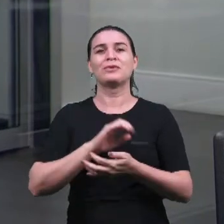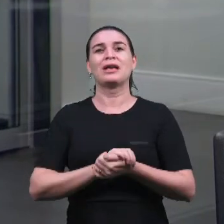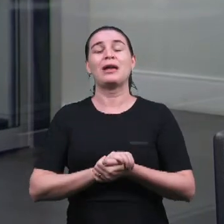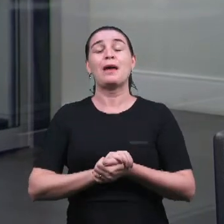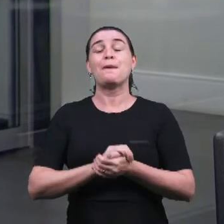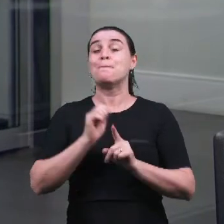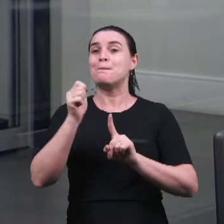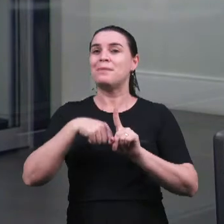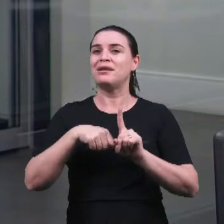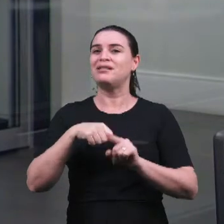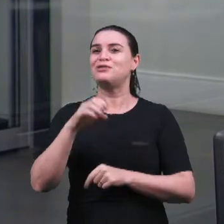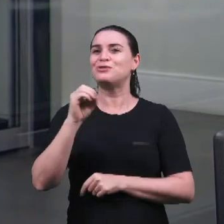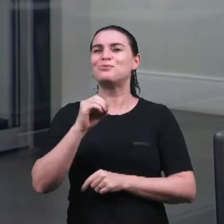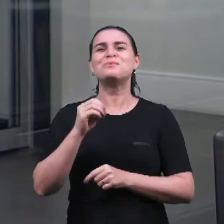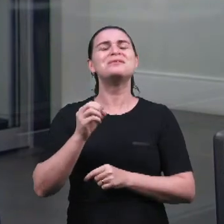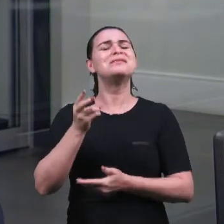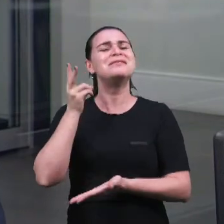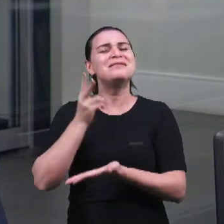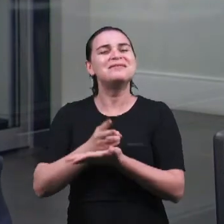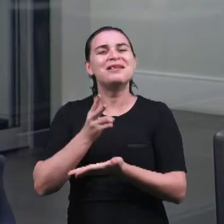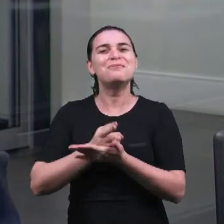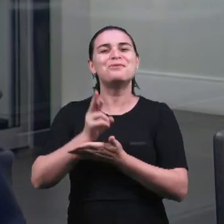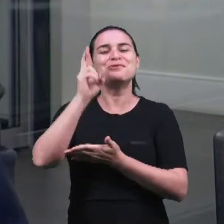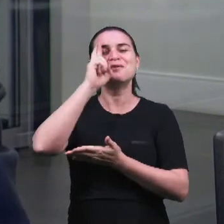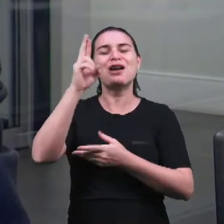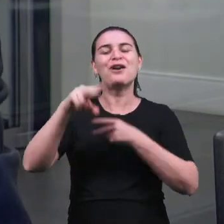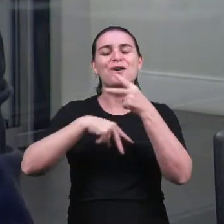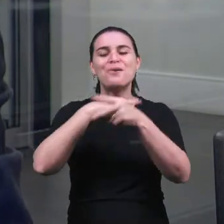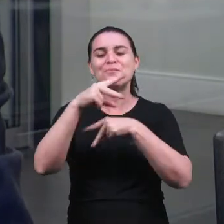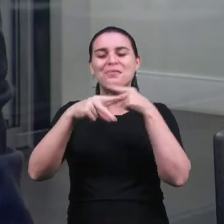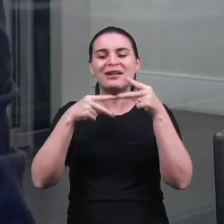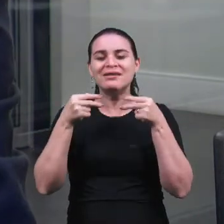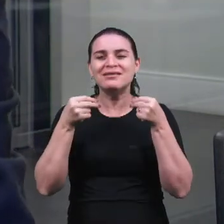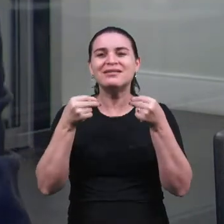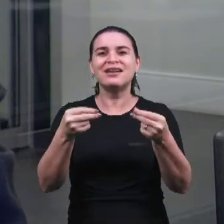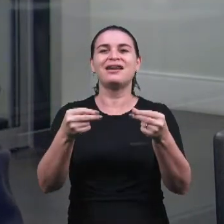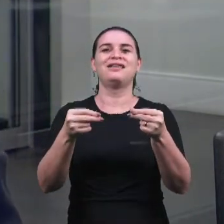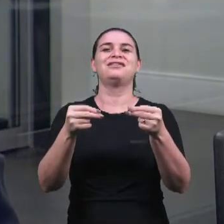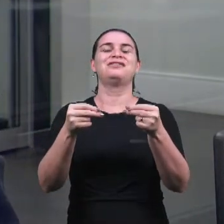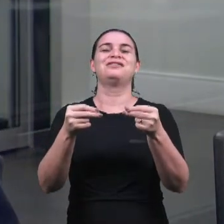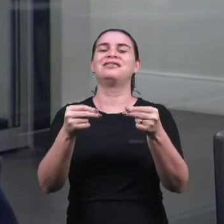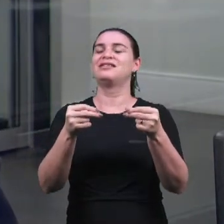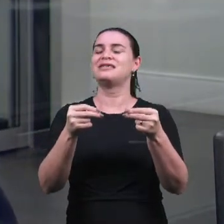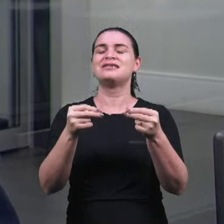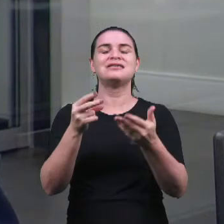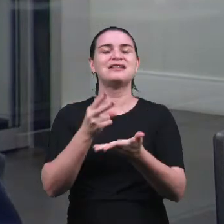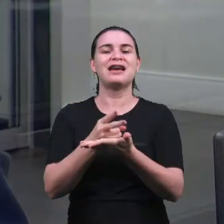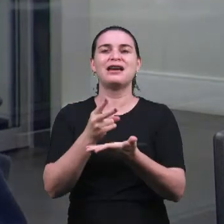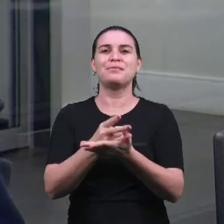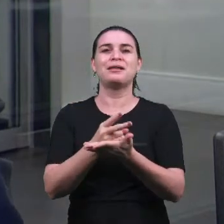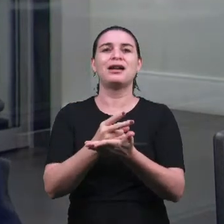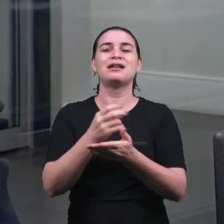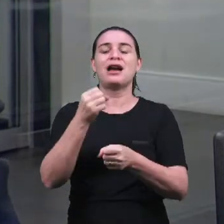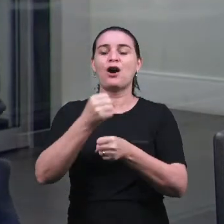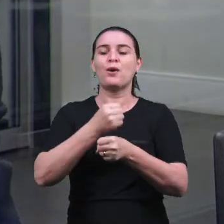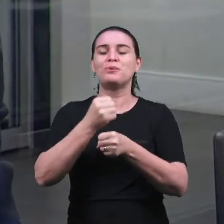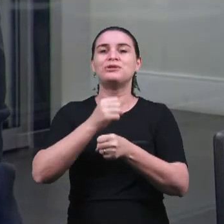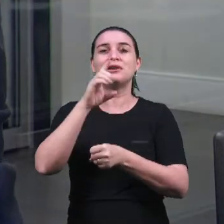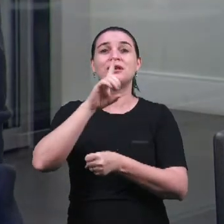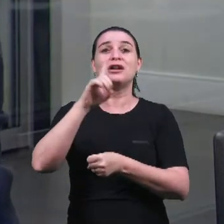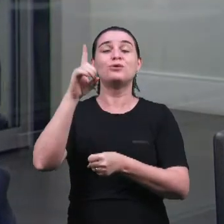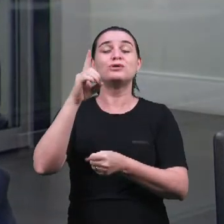presente à obra. Verdade. Foi a reforma, a própria igreja nossa, né? Esta obra, ela nasce, ela se confirma no